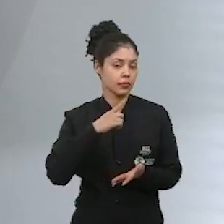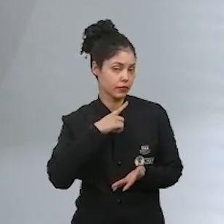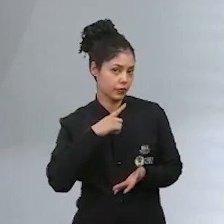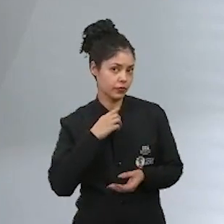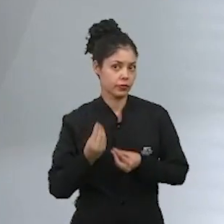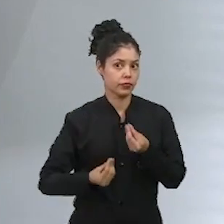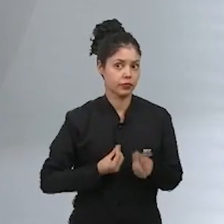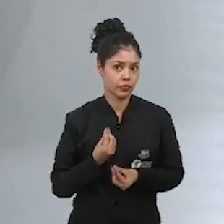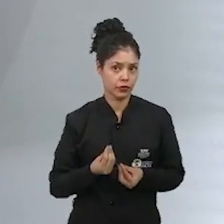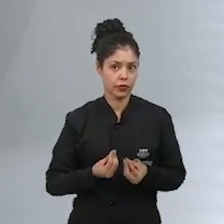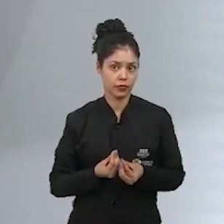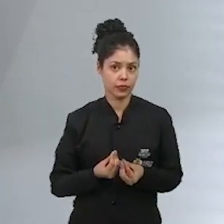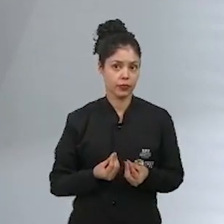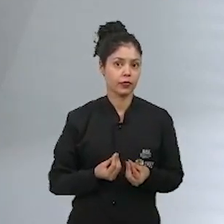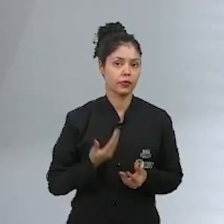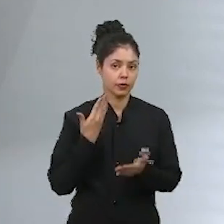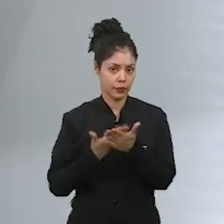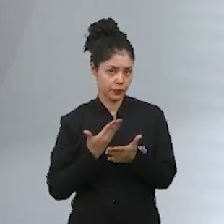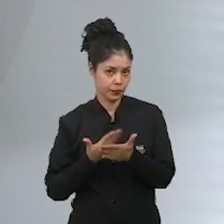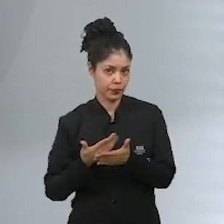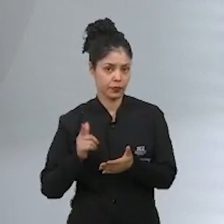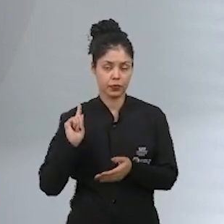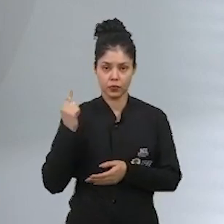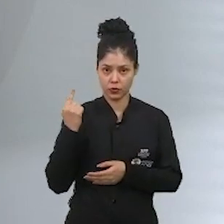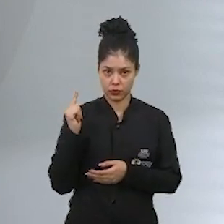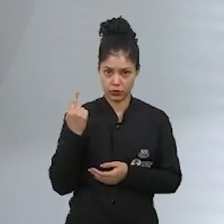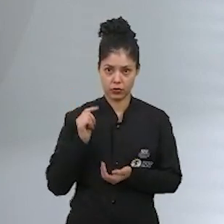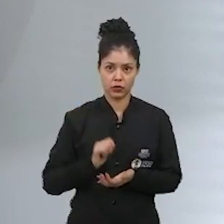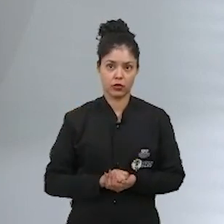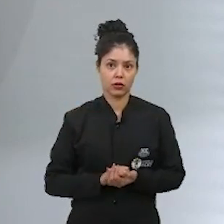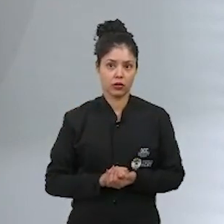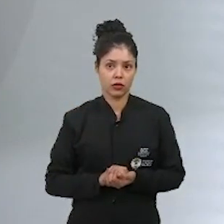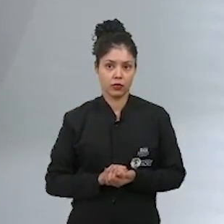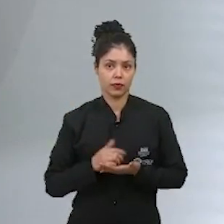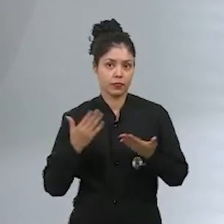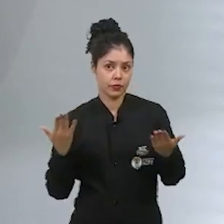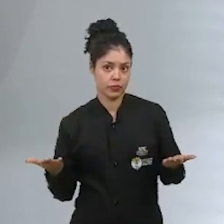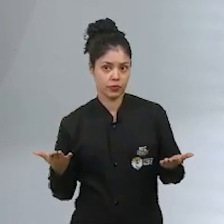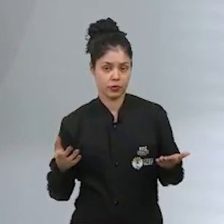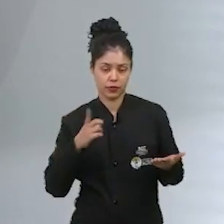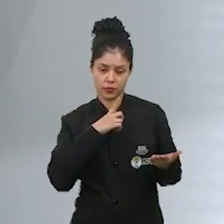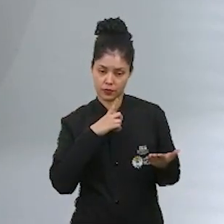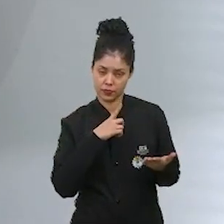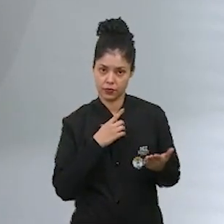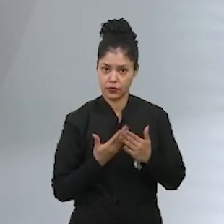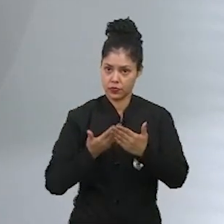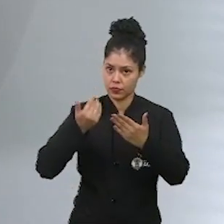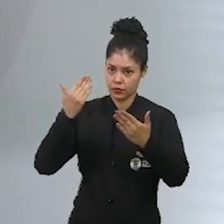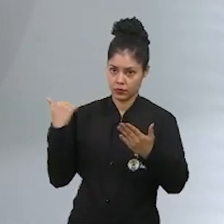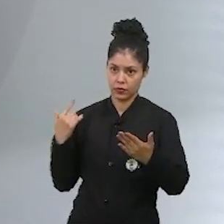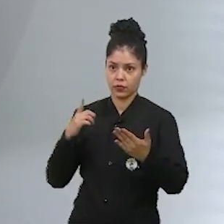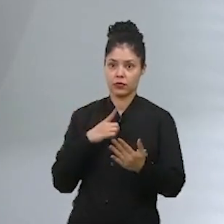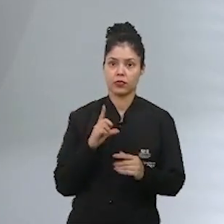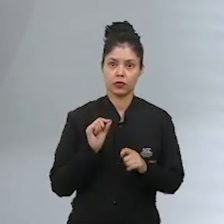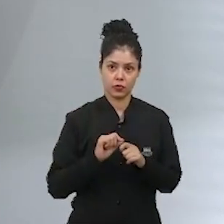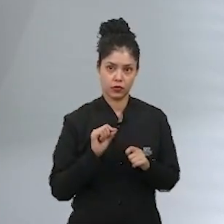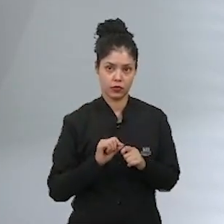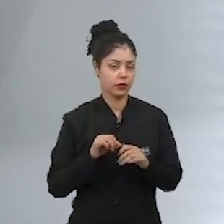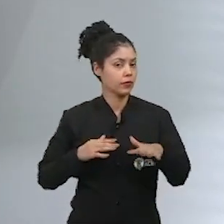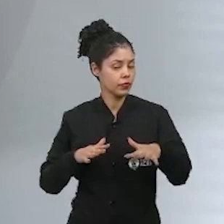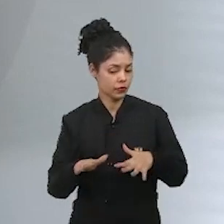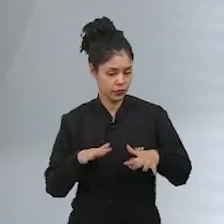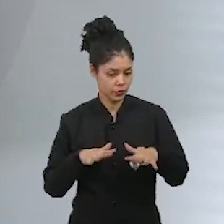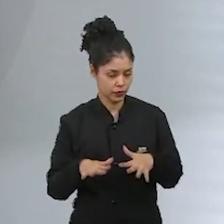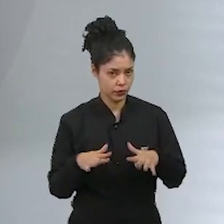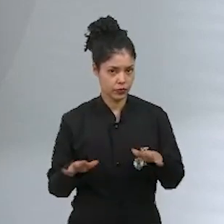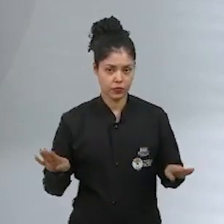ali pelos estudos geológicos, essa é a evidência, né, que no passado, sim, foi formado por movimentos ali